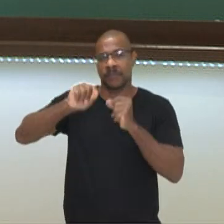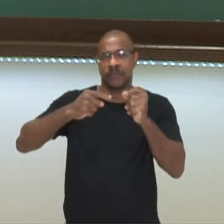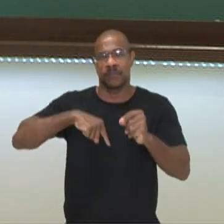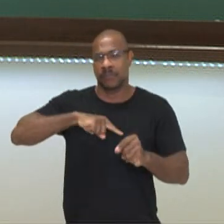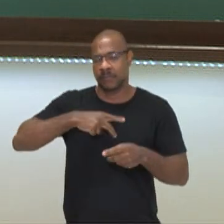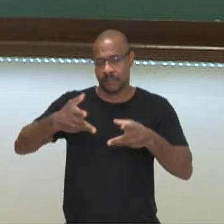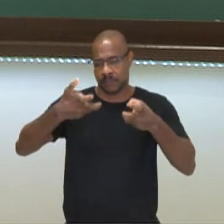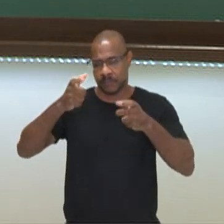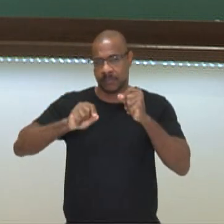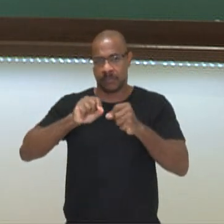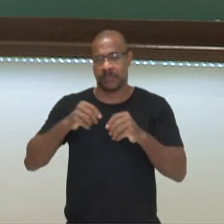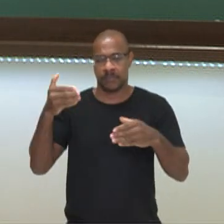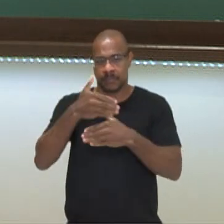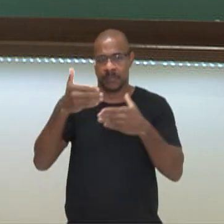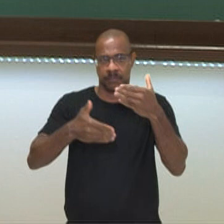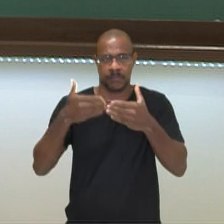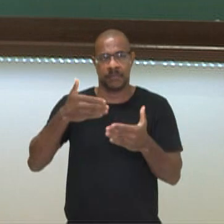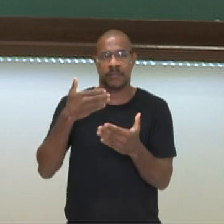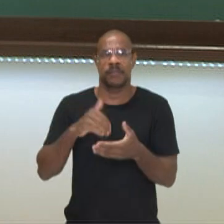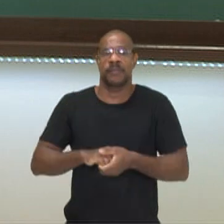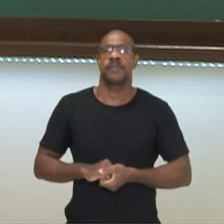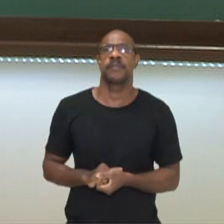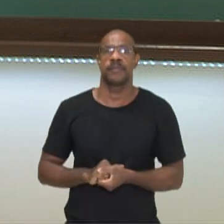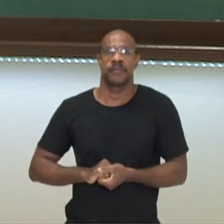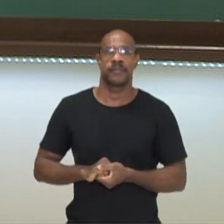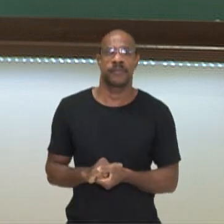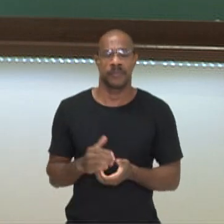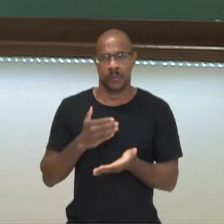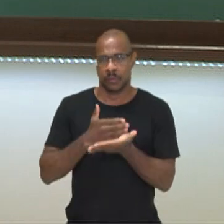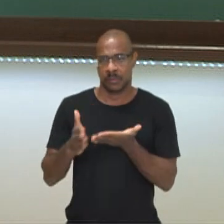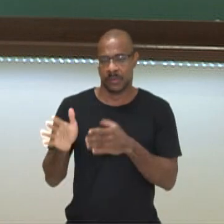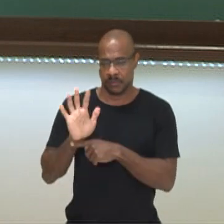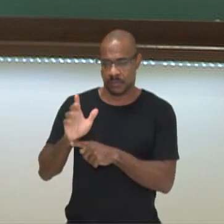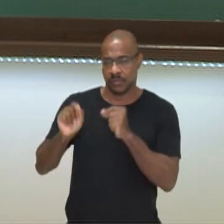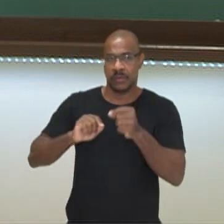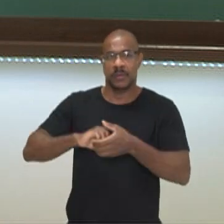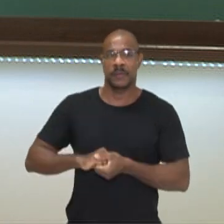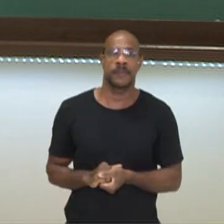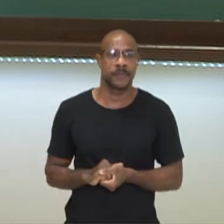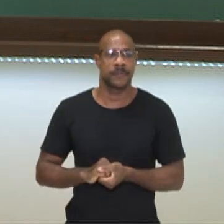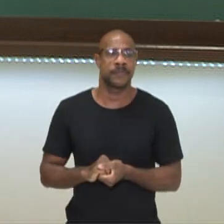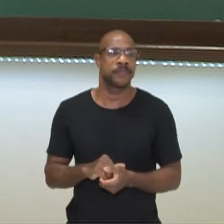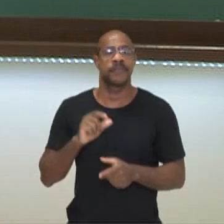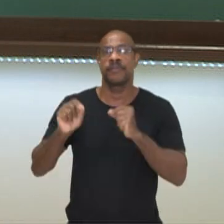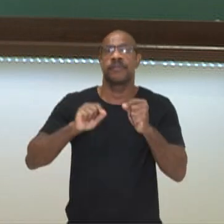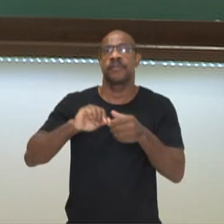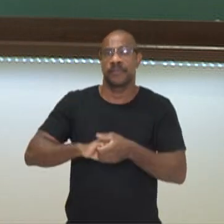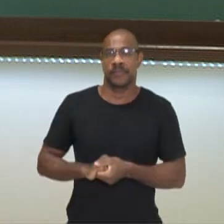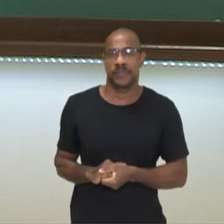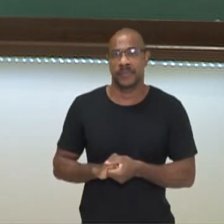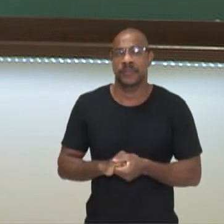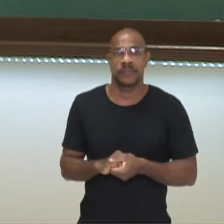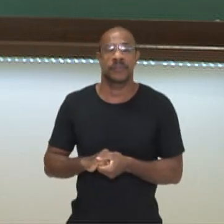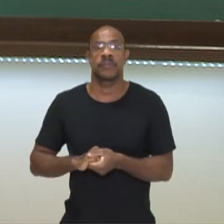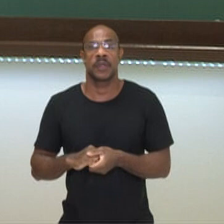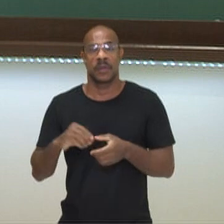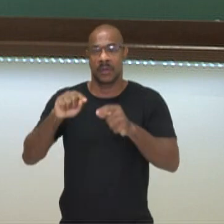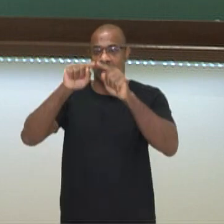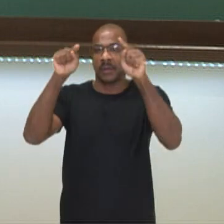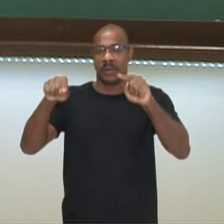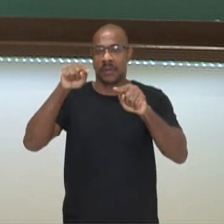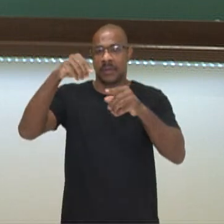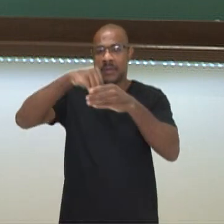gente viu no slide lá no começo desse vídeo, a gente viu o quê? Que o parênteses estava mais dentro, vamos por